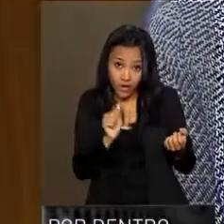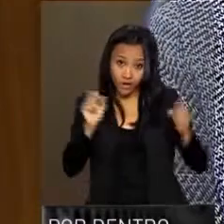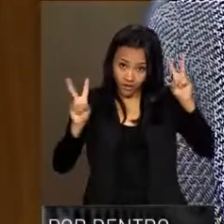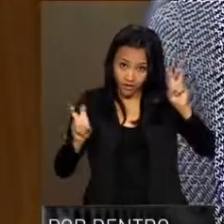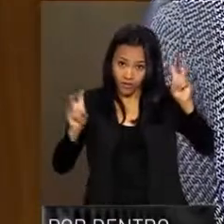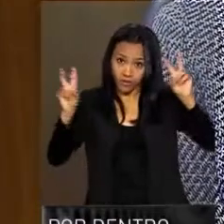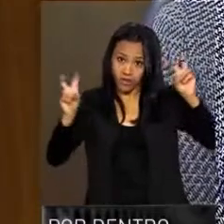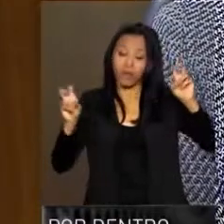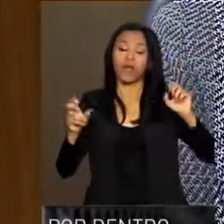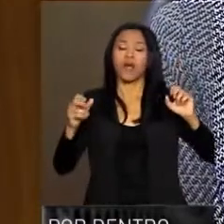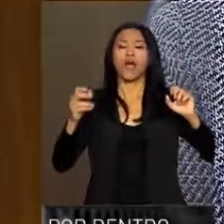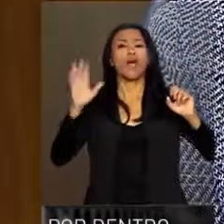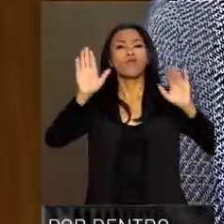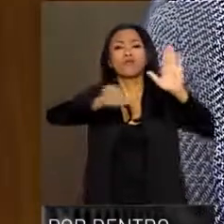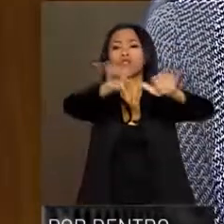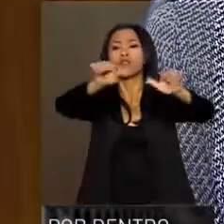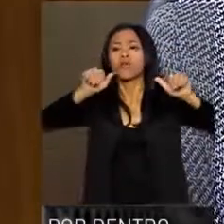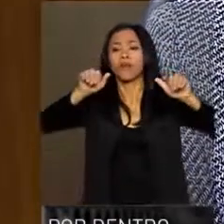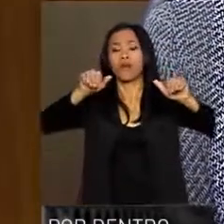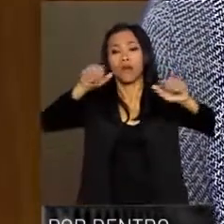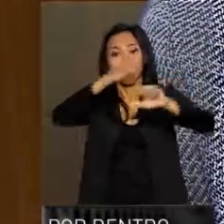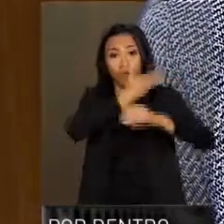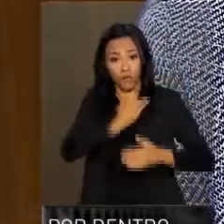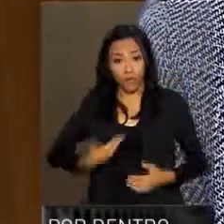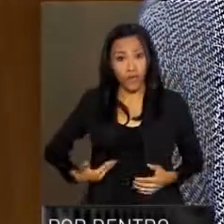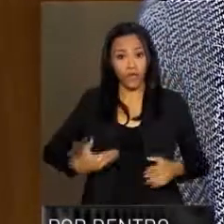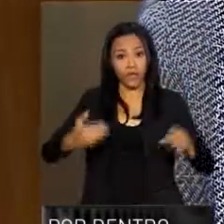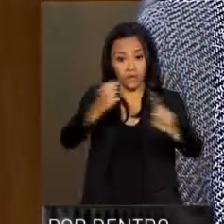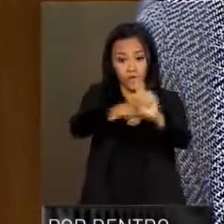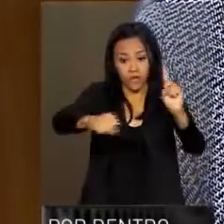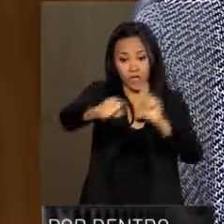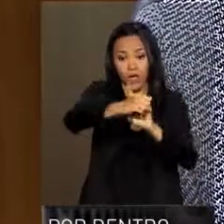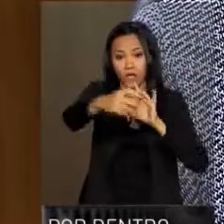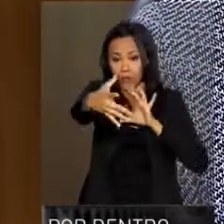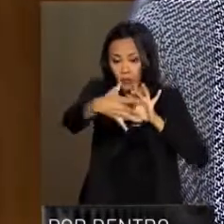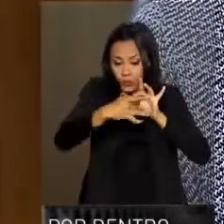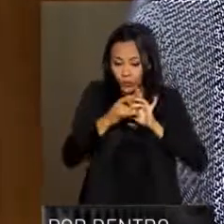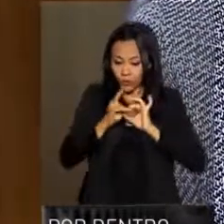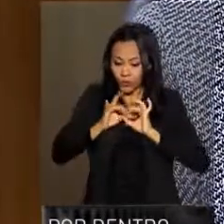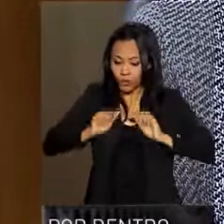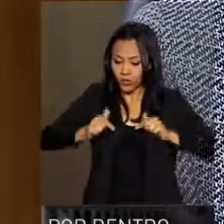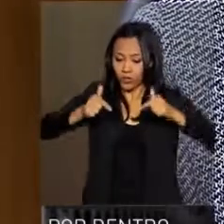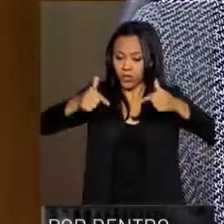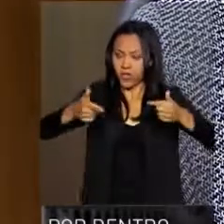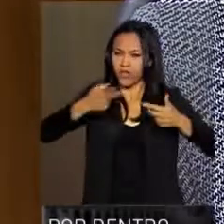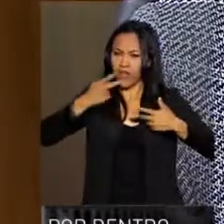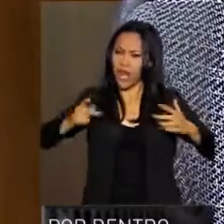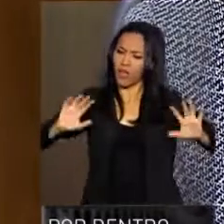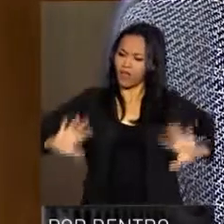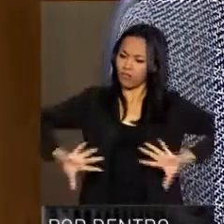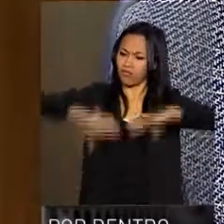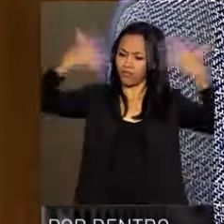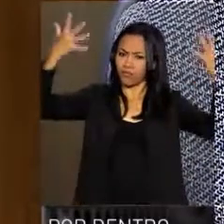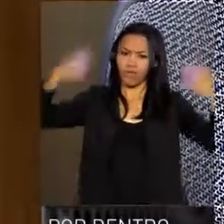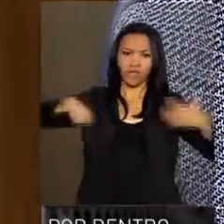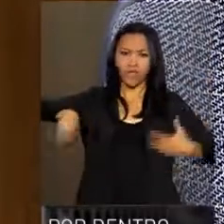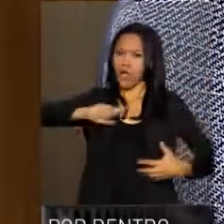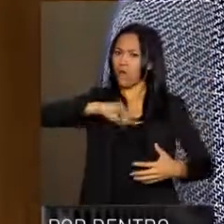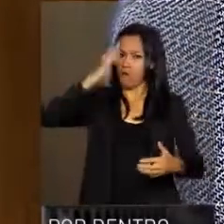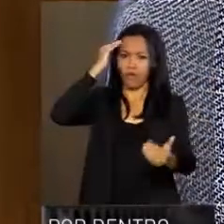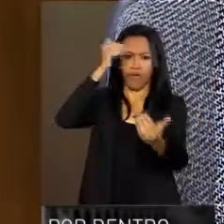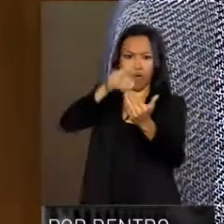nós governo e sociedade juntos nos indignarmos e dizemos que nós não aceitamos meseso que as mulheres